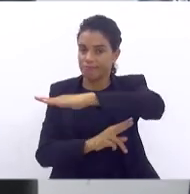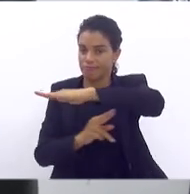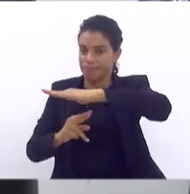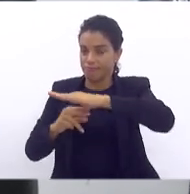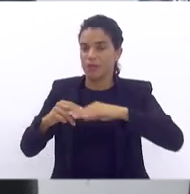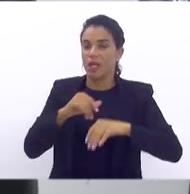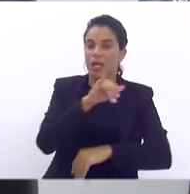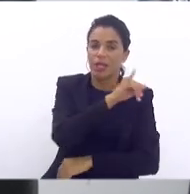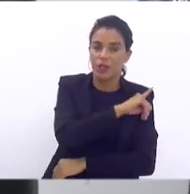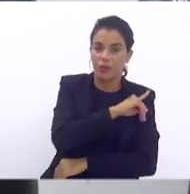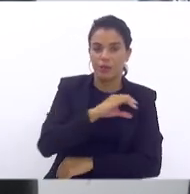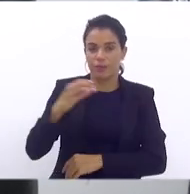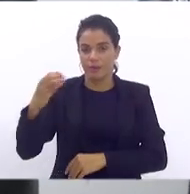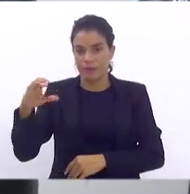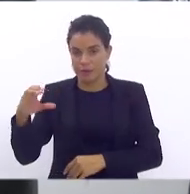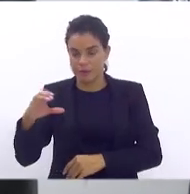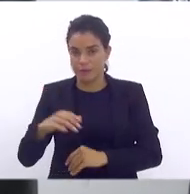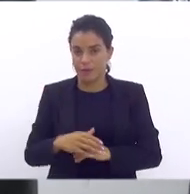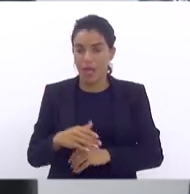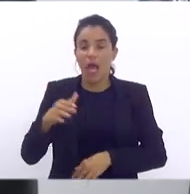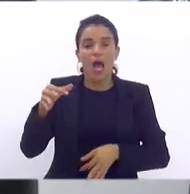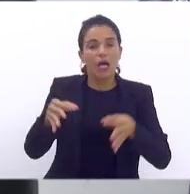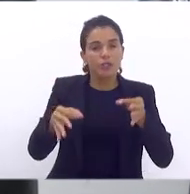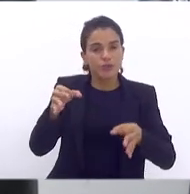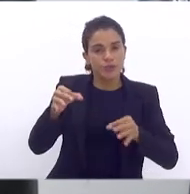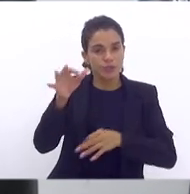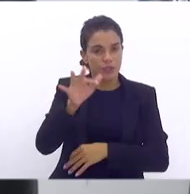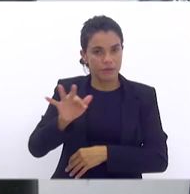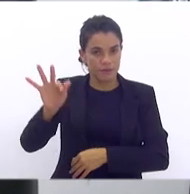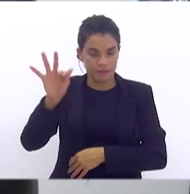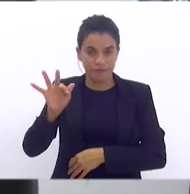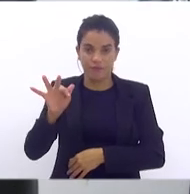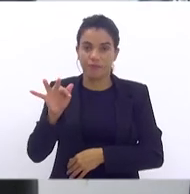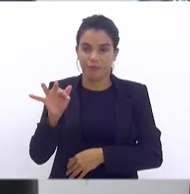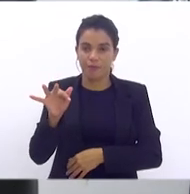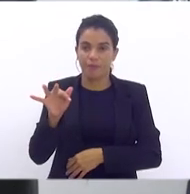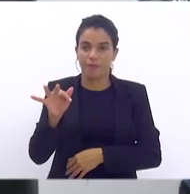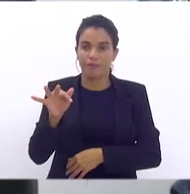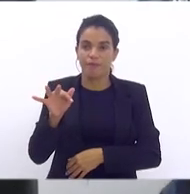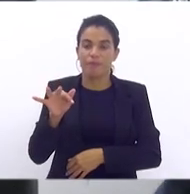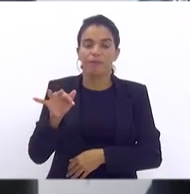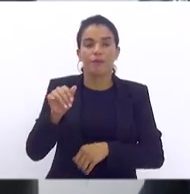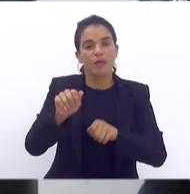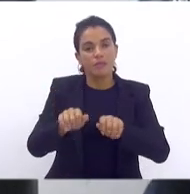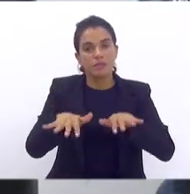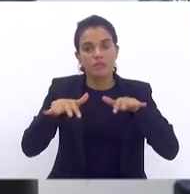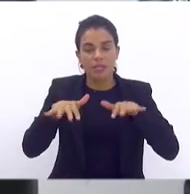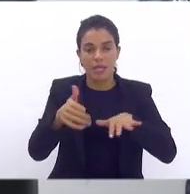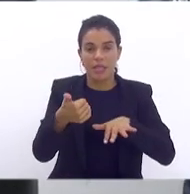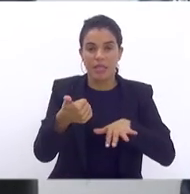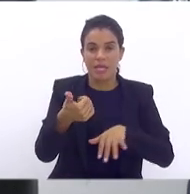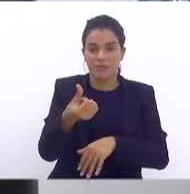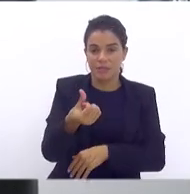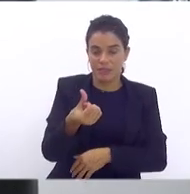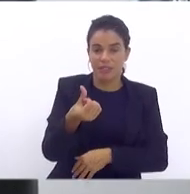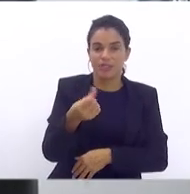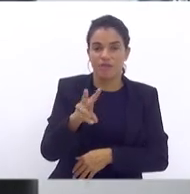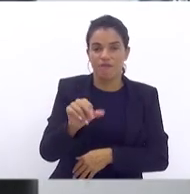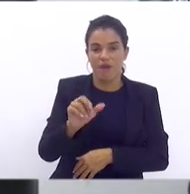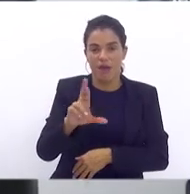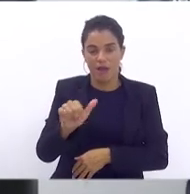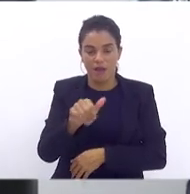temos despacho aqui do Poder Judiciário, Justiça Federal, Seção Judiciária do Rio de Janeiro, 16ª Vara Federal do Rio de